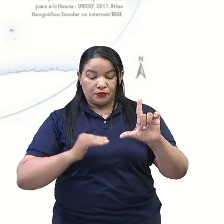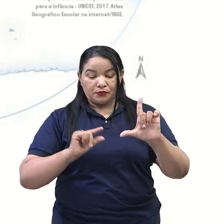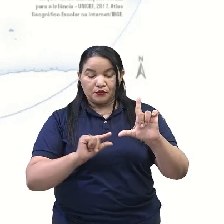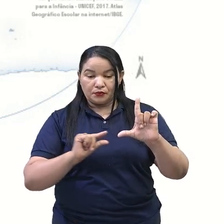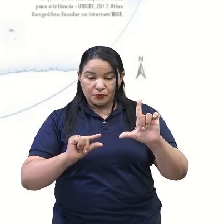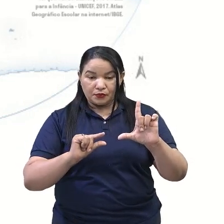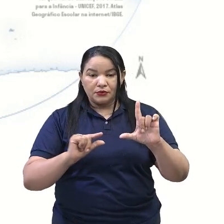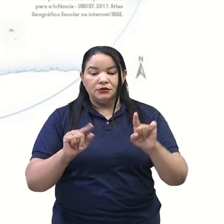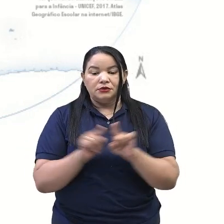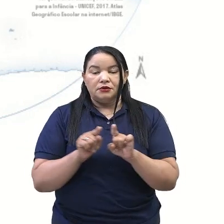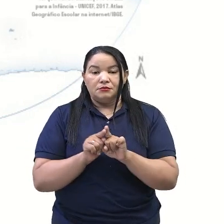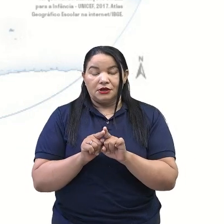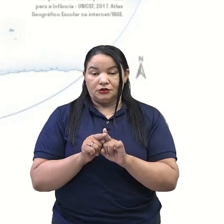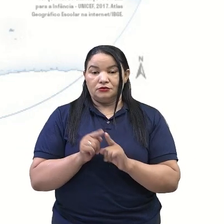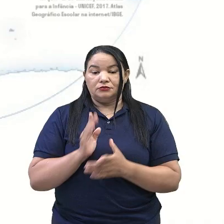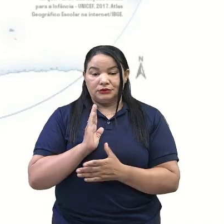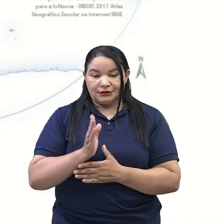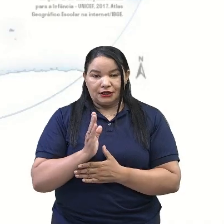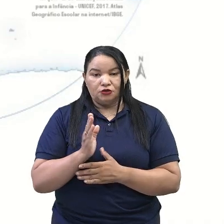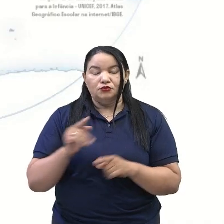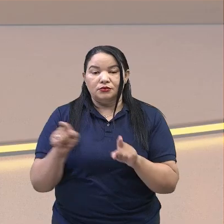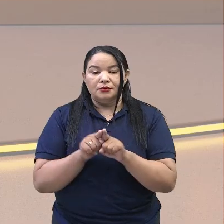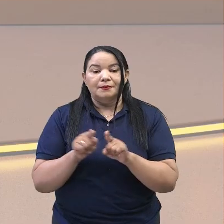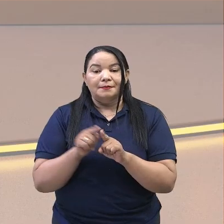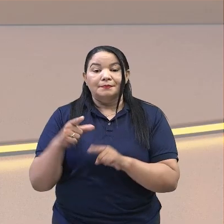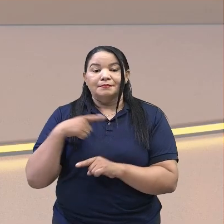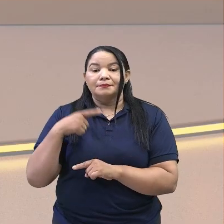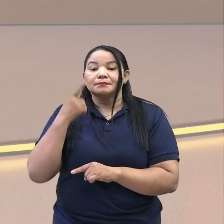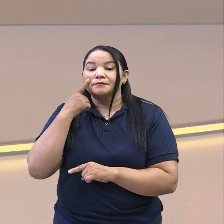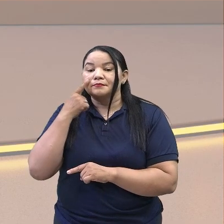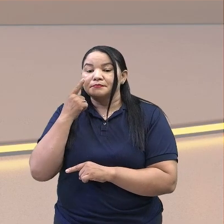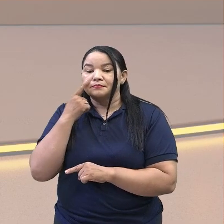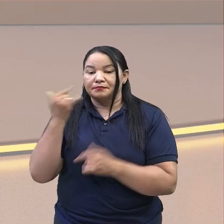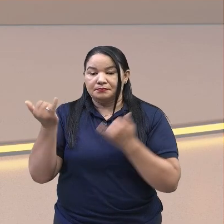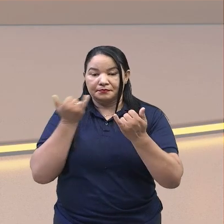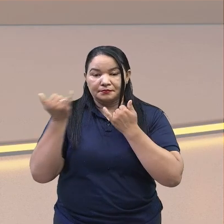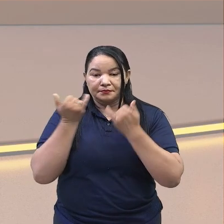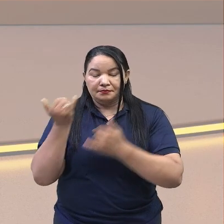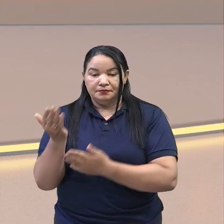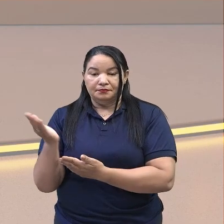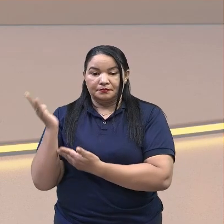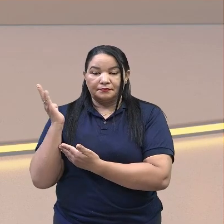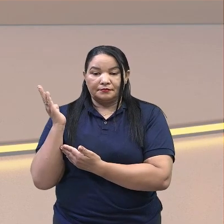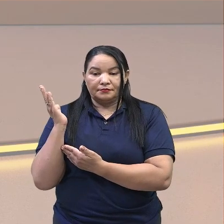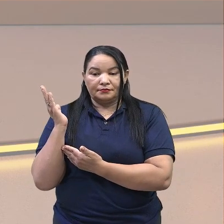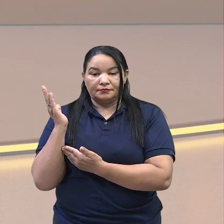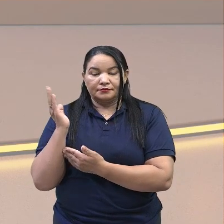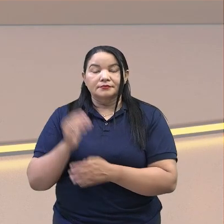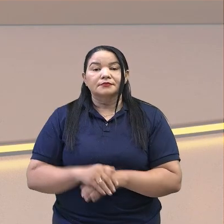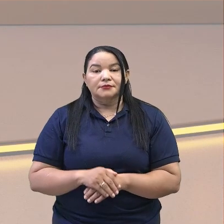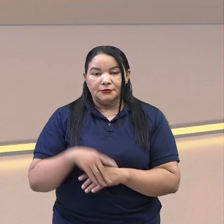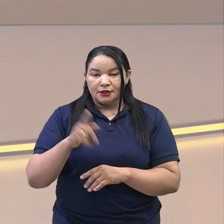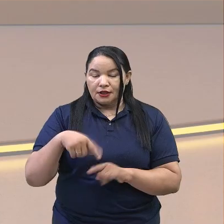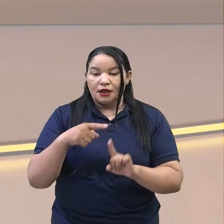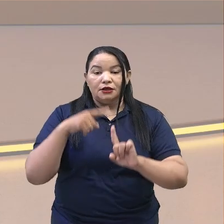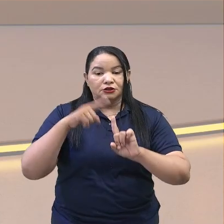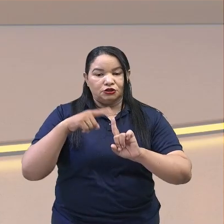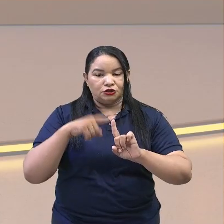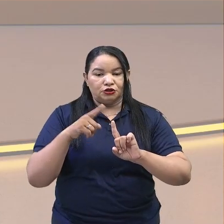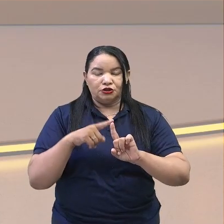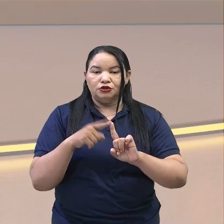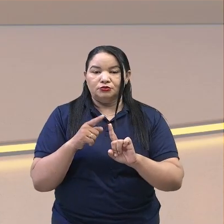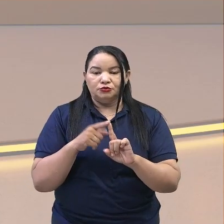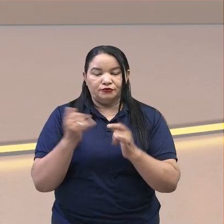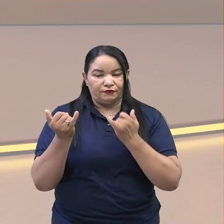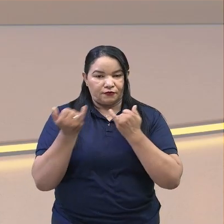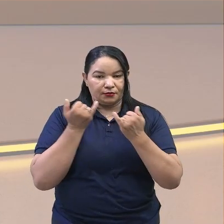mais centralizada, né, conforme vocês podem observar aqui. Então, essa é a fonte do nosso mapa.